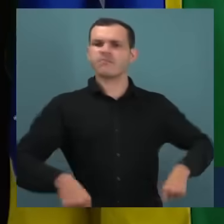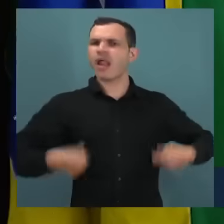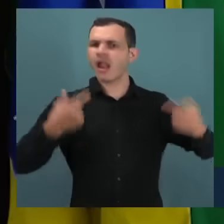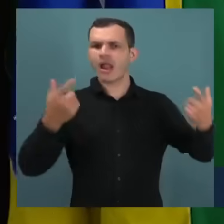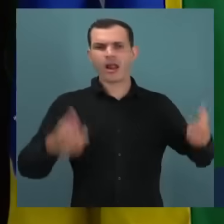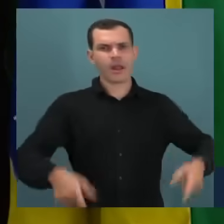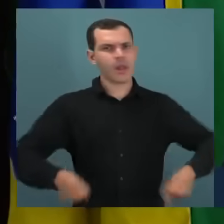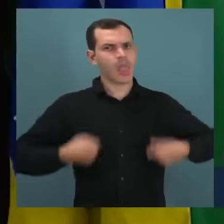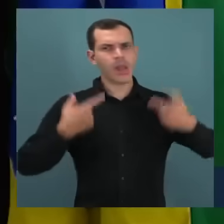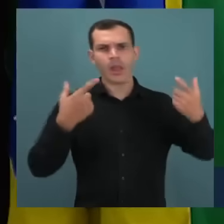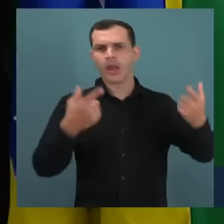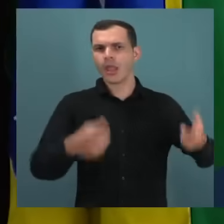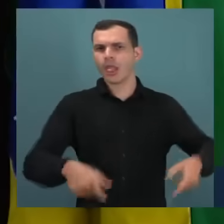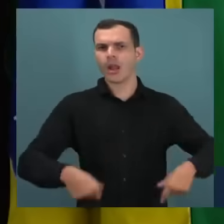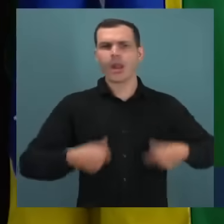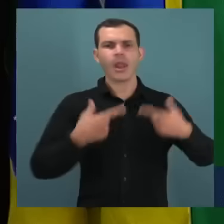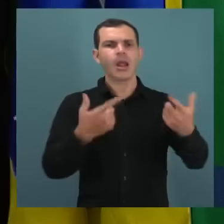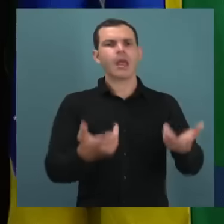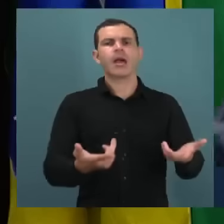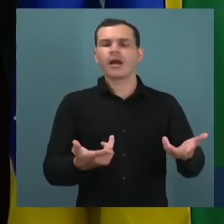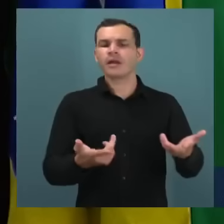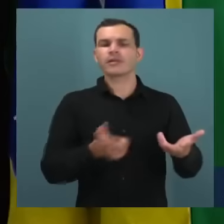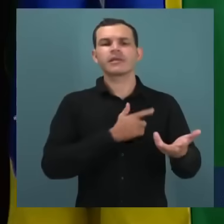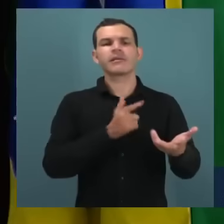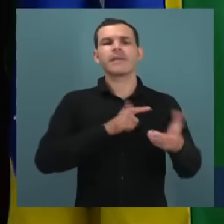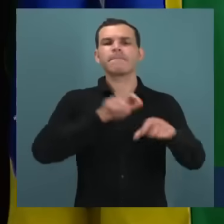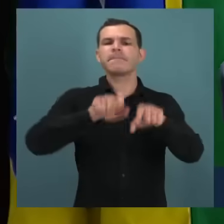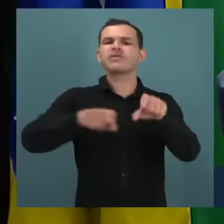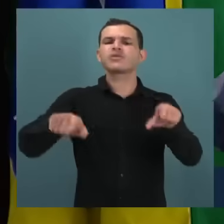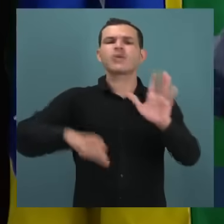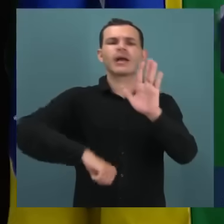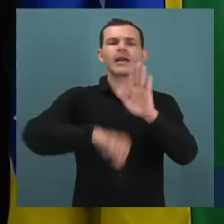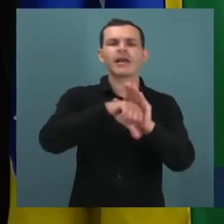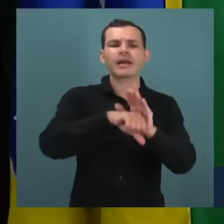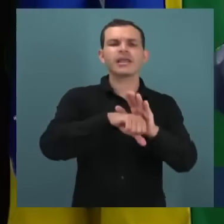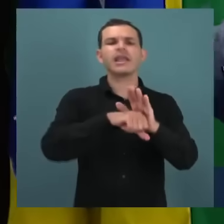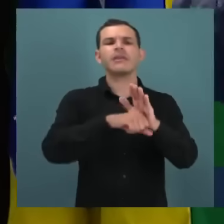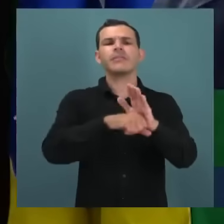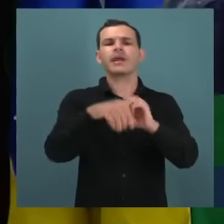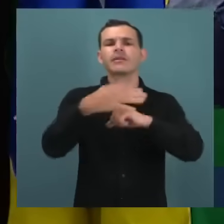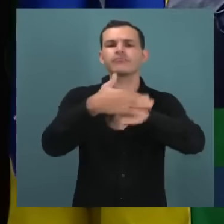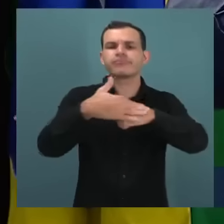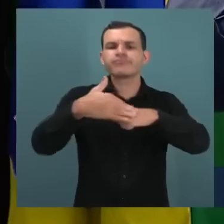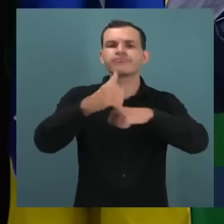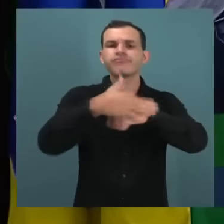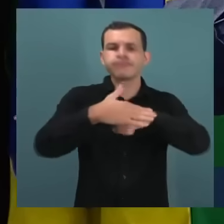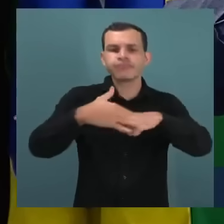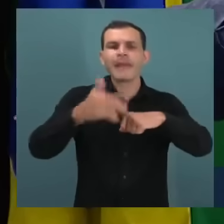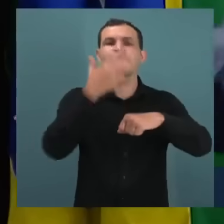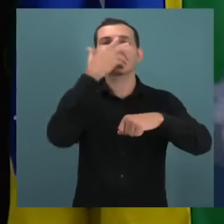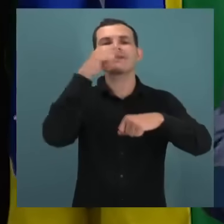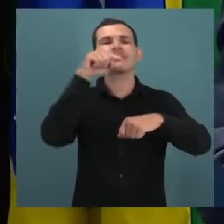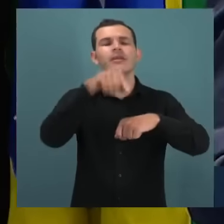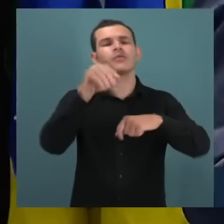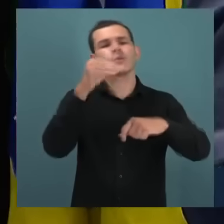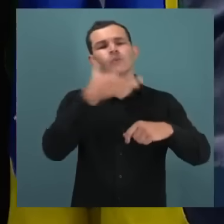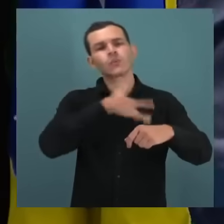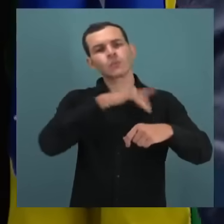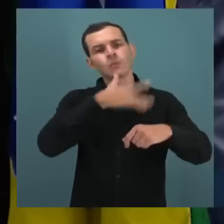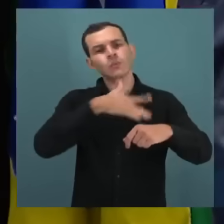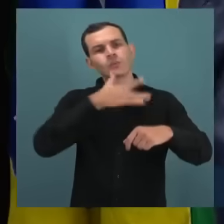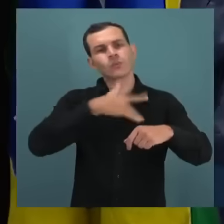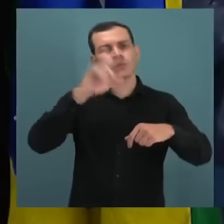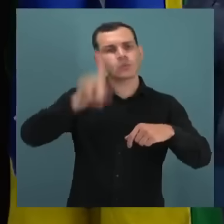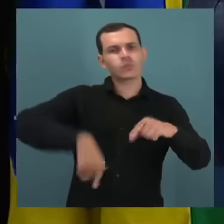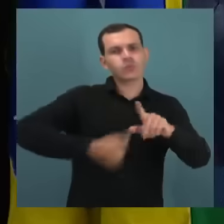passar a mão na cabeça daqueles que cometem crimes como se fossem eles as vítimas da sociedade, sem levar em